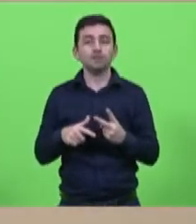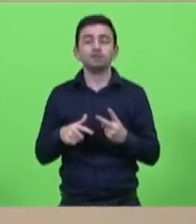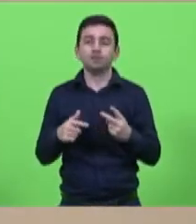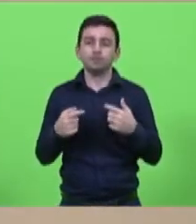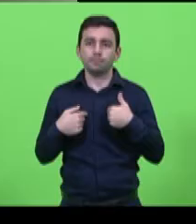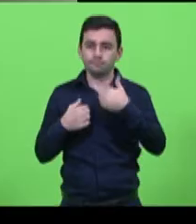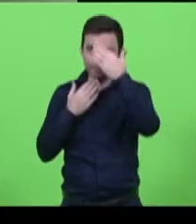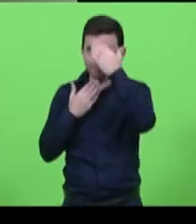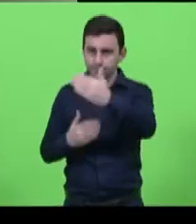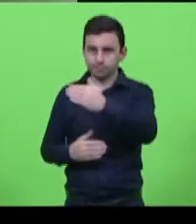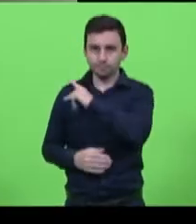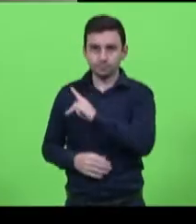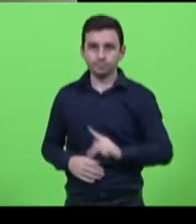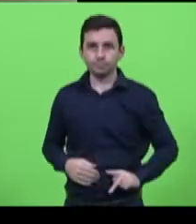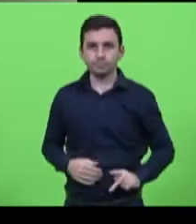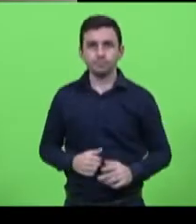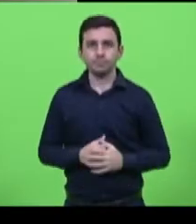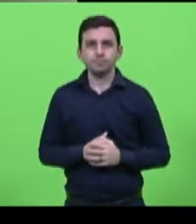presidente.